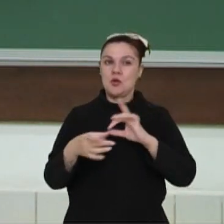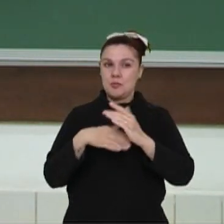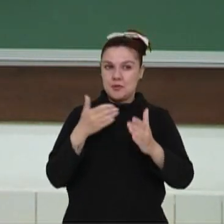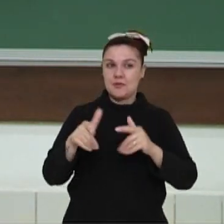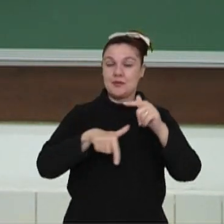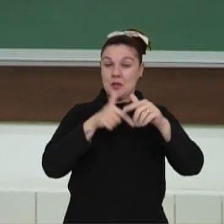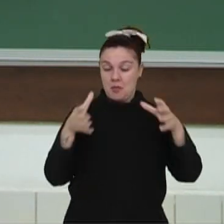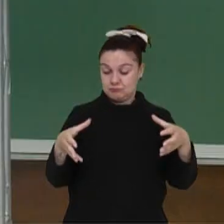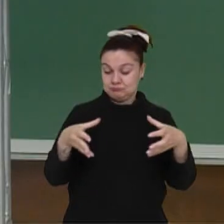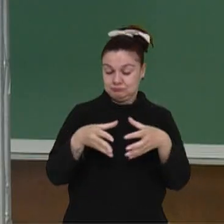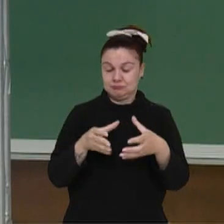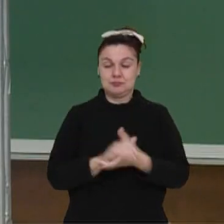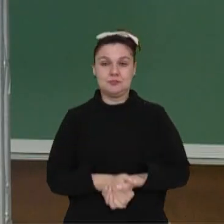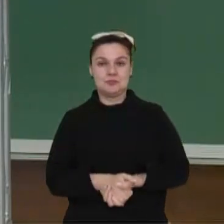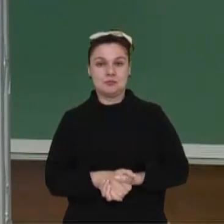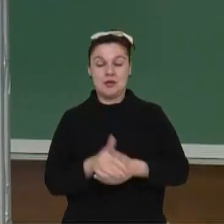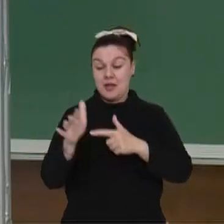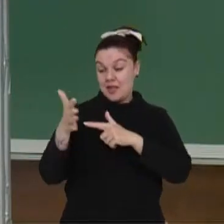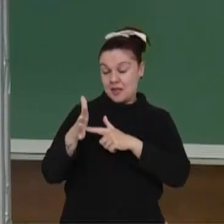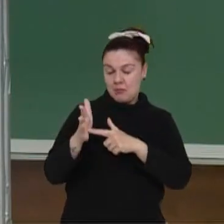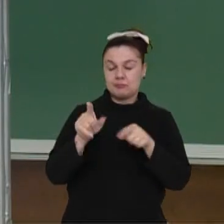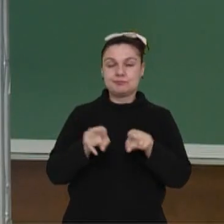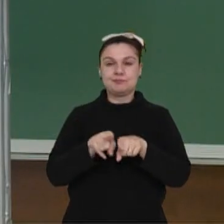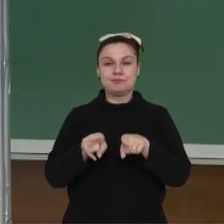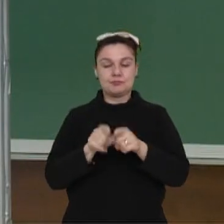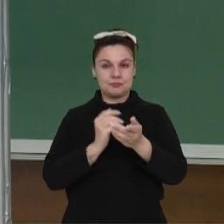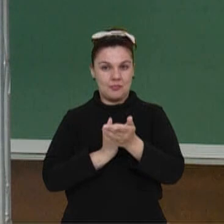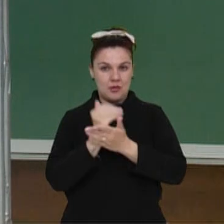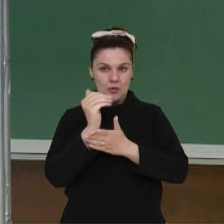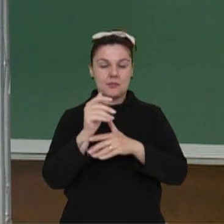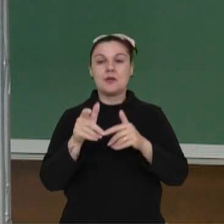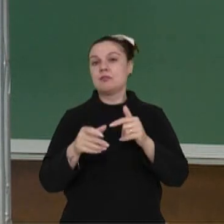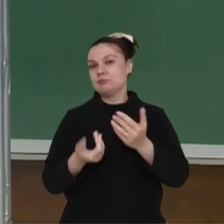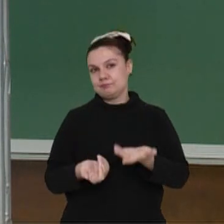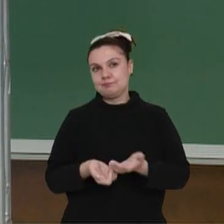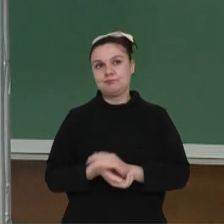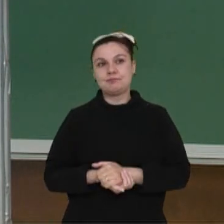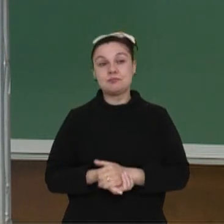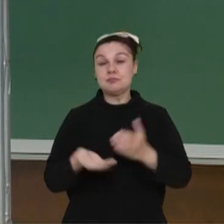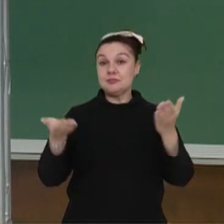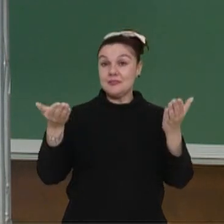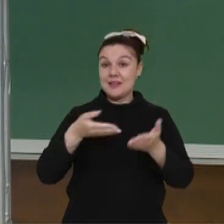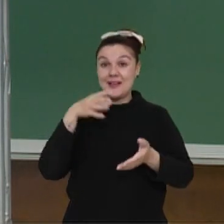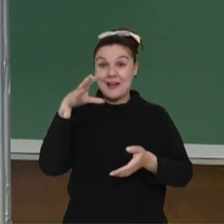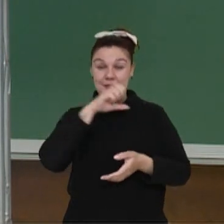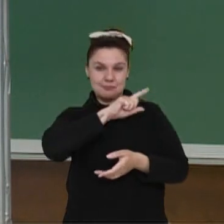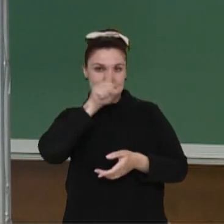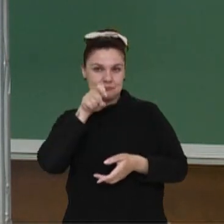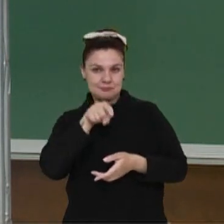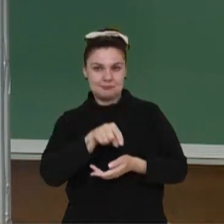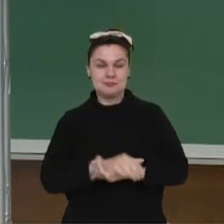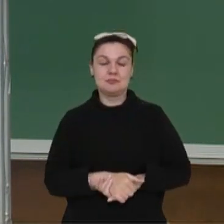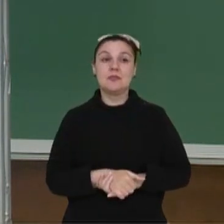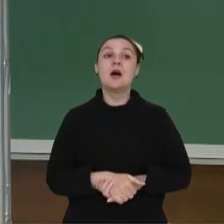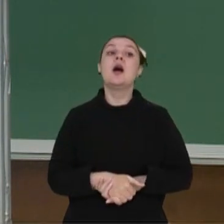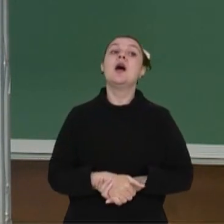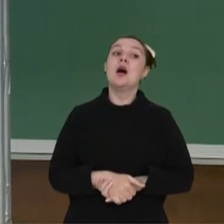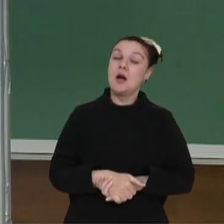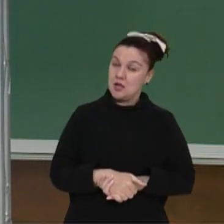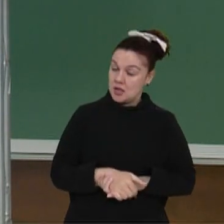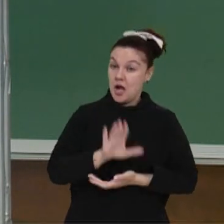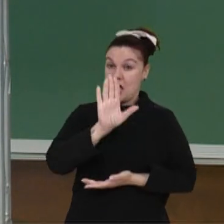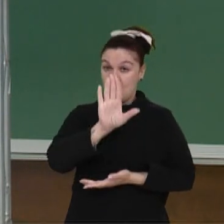trabalho coletivo e tal, e a maquinofatura, entram as máquinas e tal. E vamos de quiz. É, só